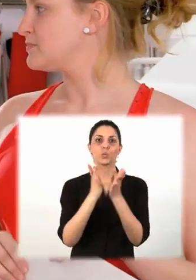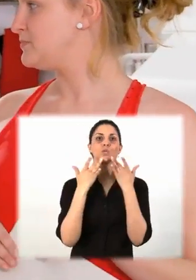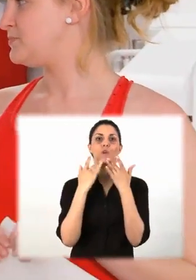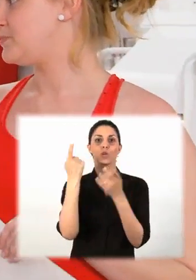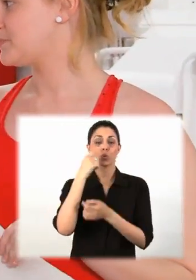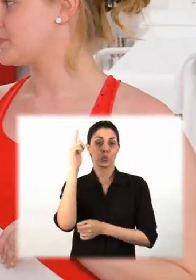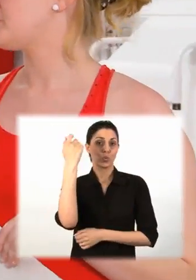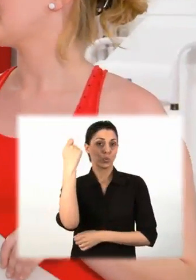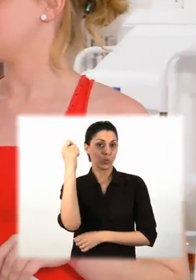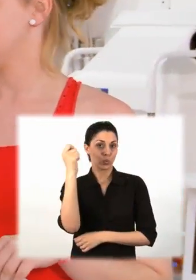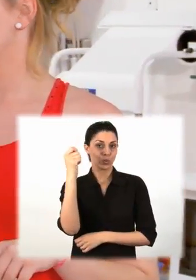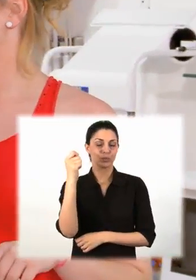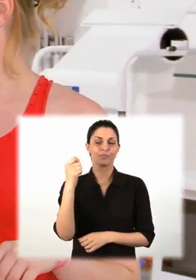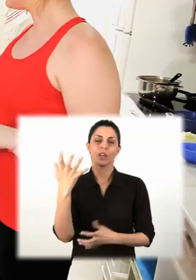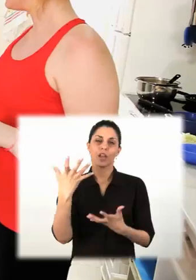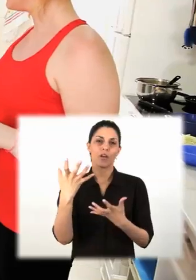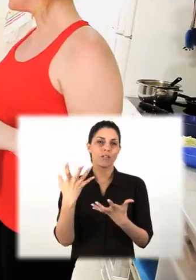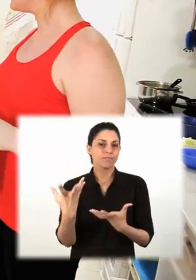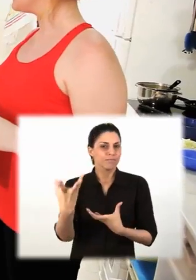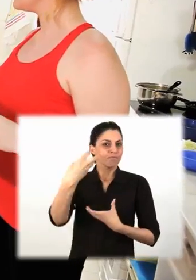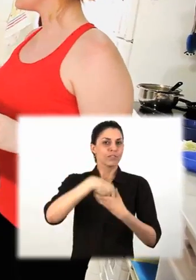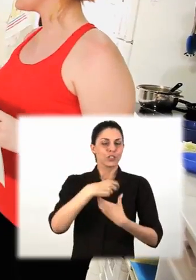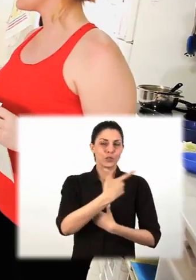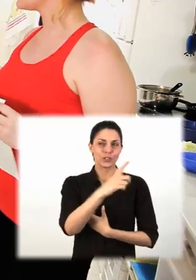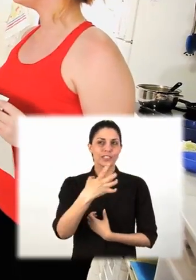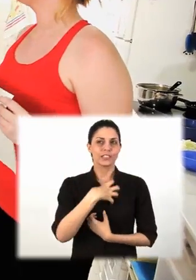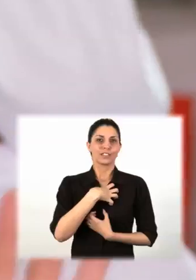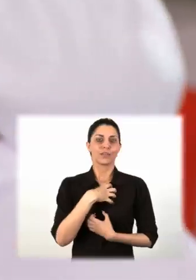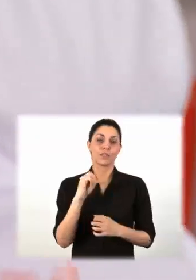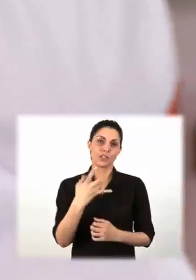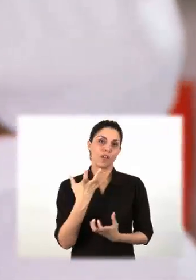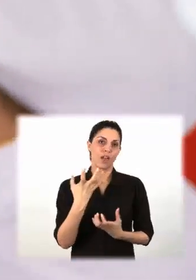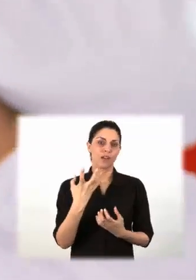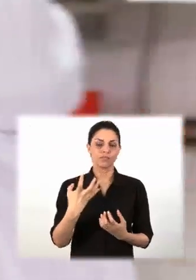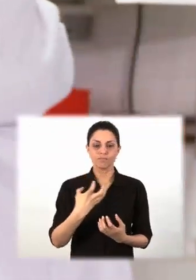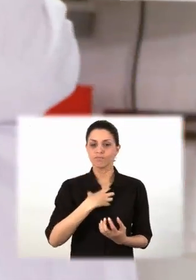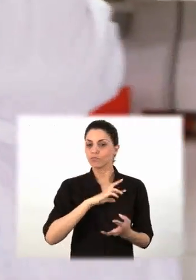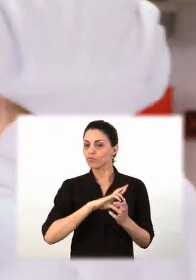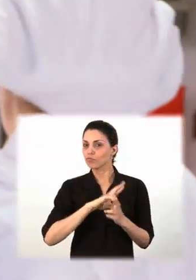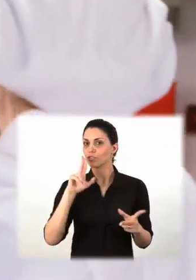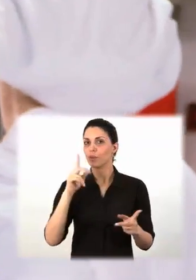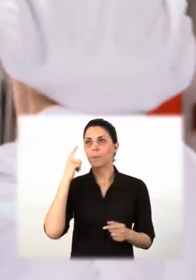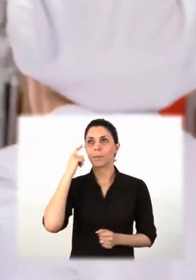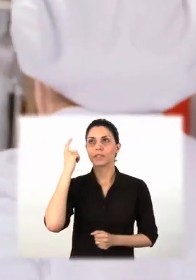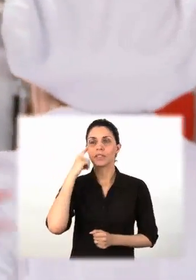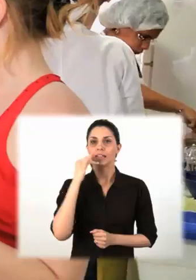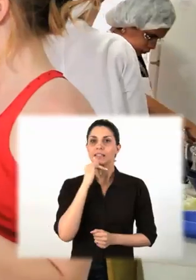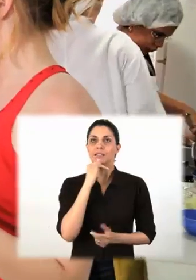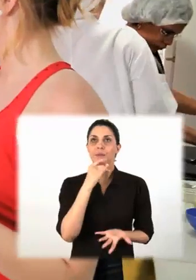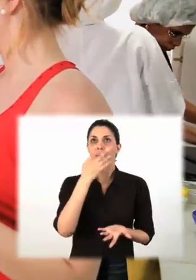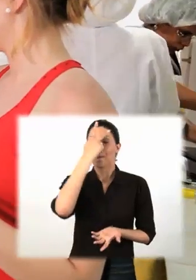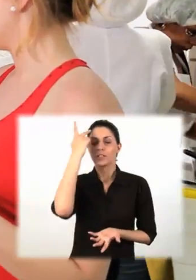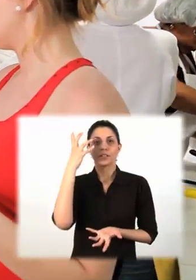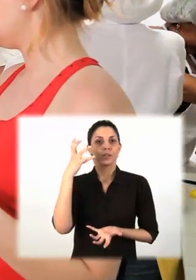de teatro no Sul e tudo. Eu queria explorar umas outras intenções com ela. E se eu quisesse agora, de repente,